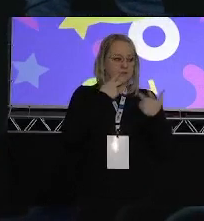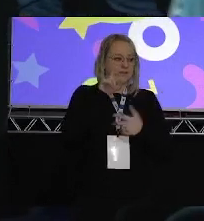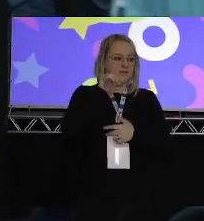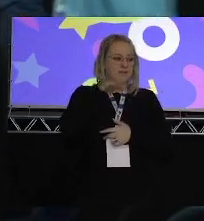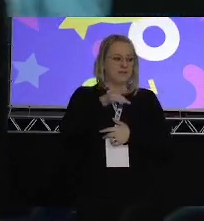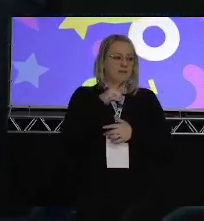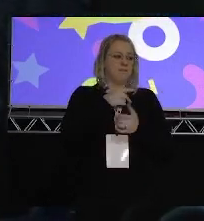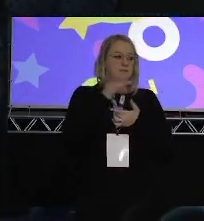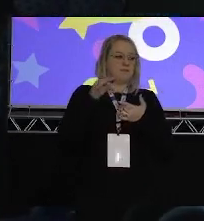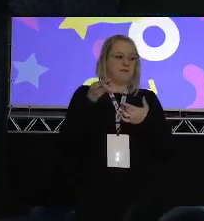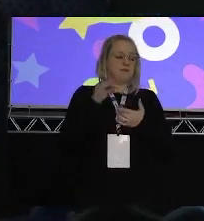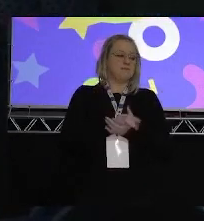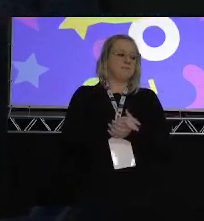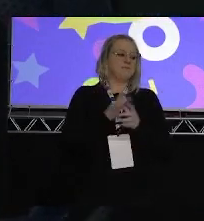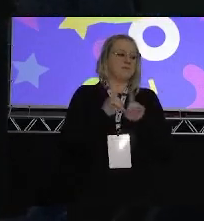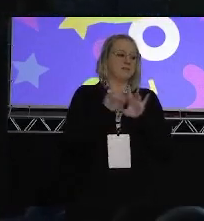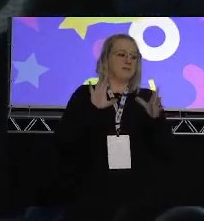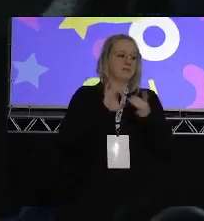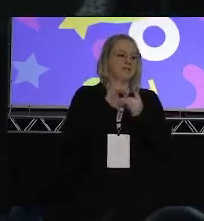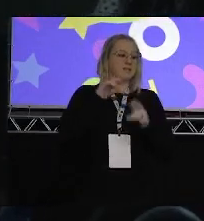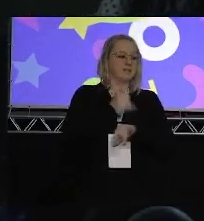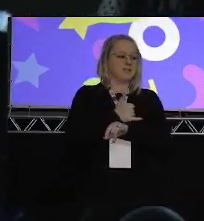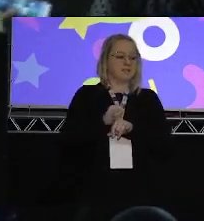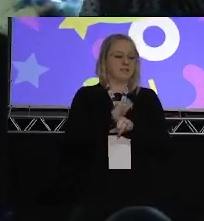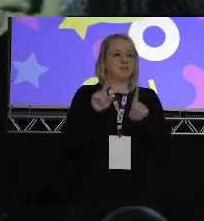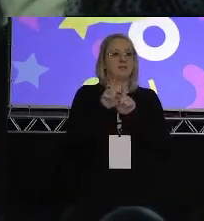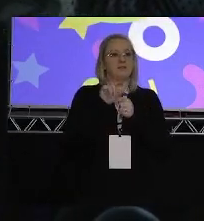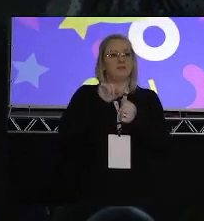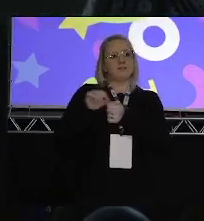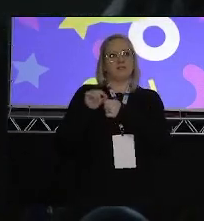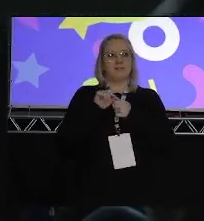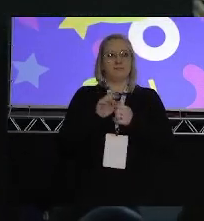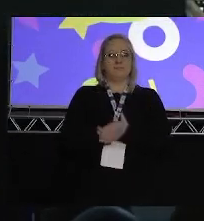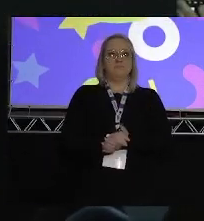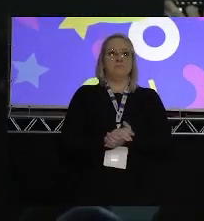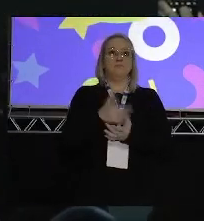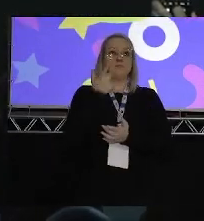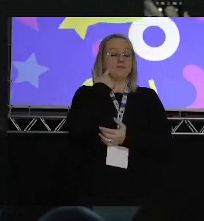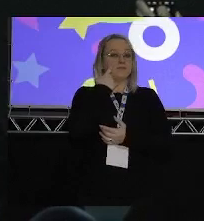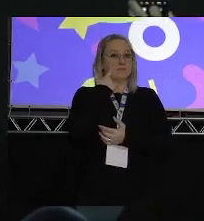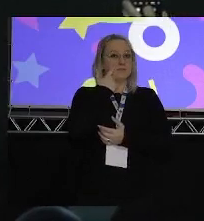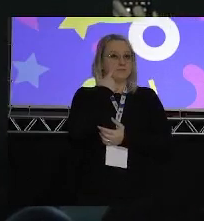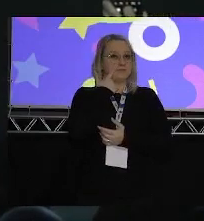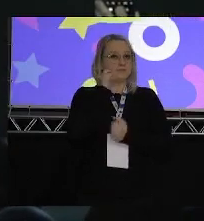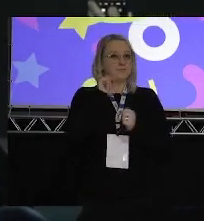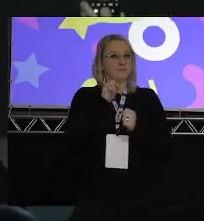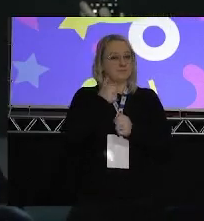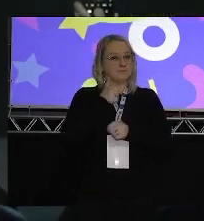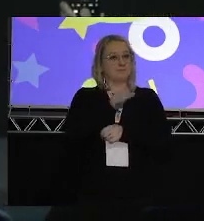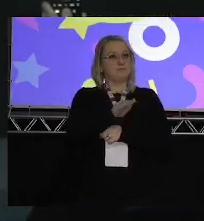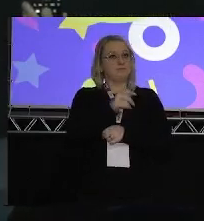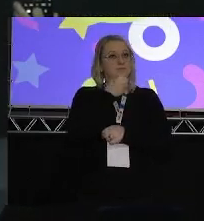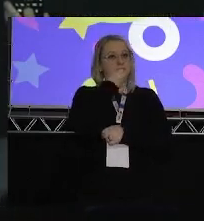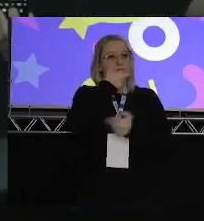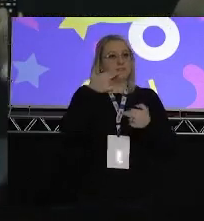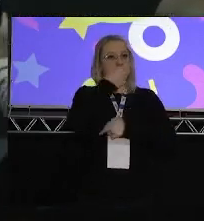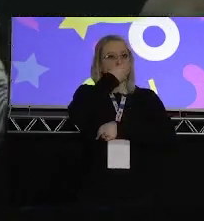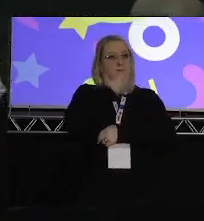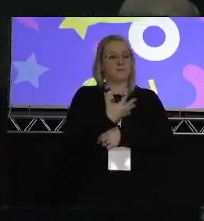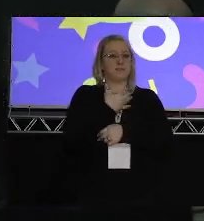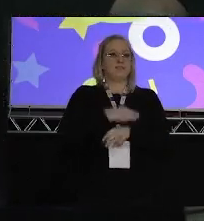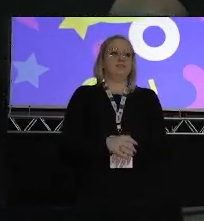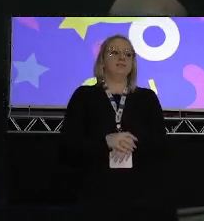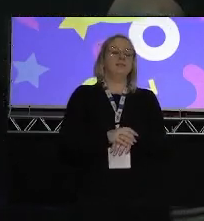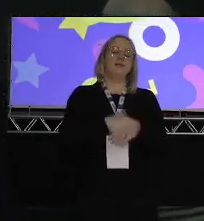Management, conectando a estratégia com a execução. Vamos ver o que, que vai sair de bom aí.